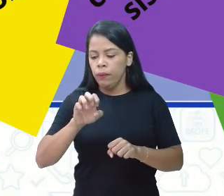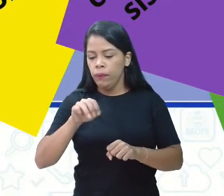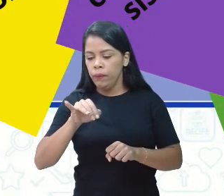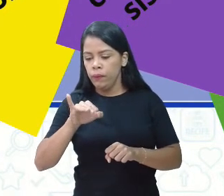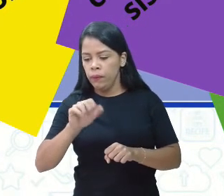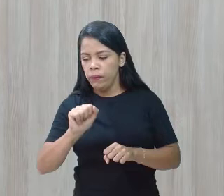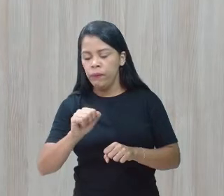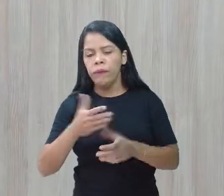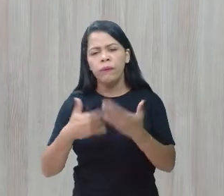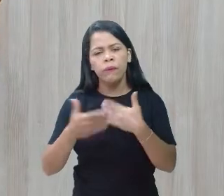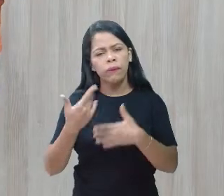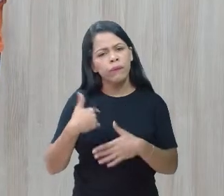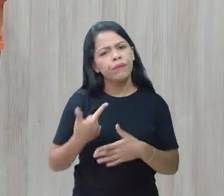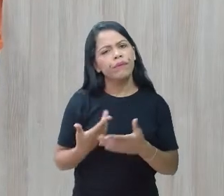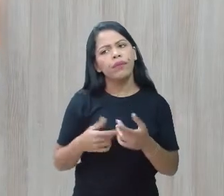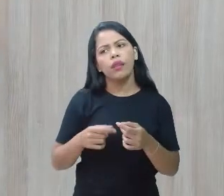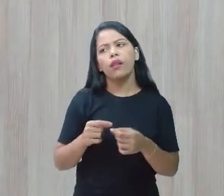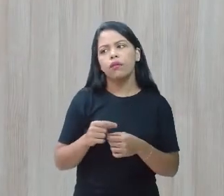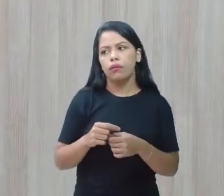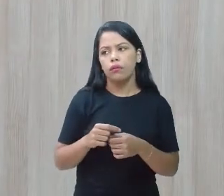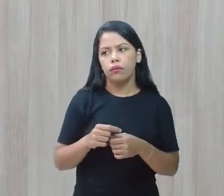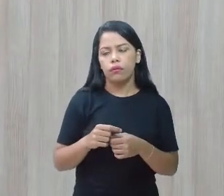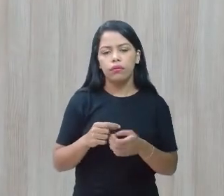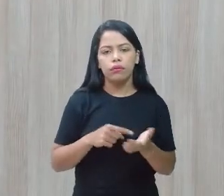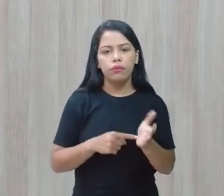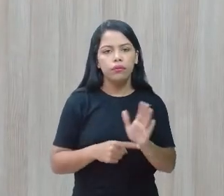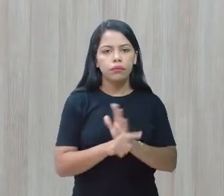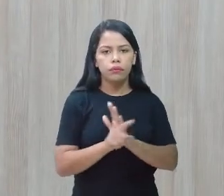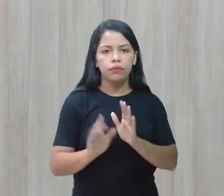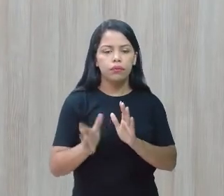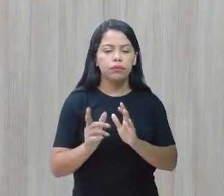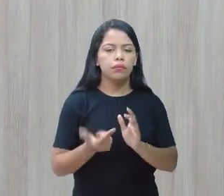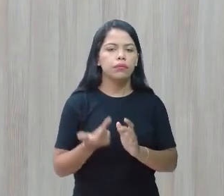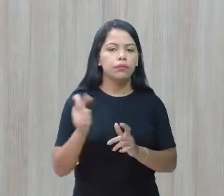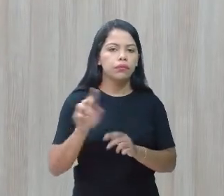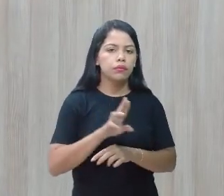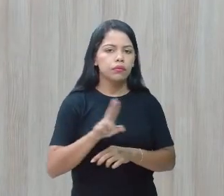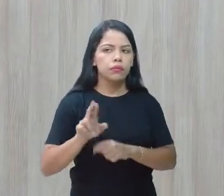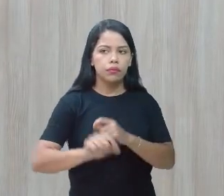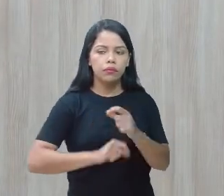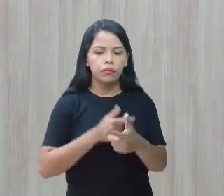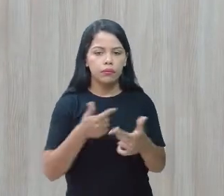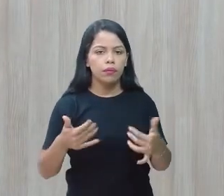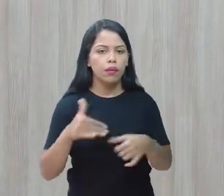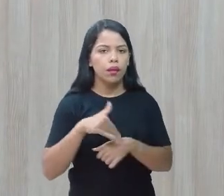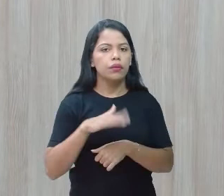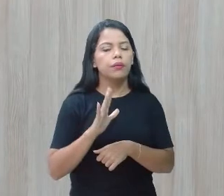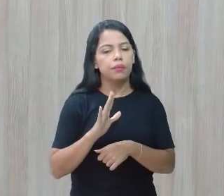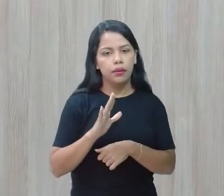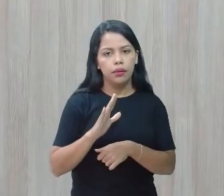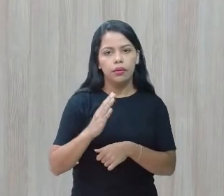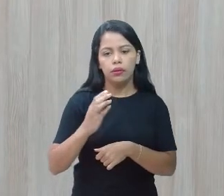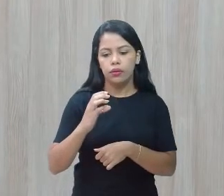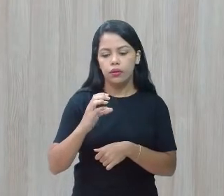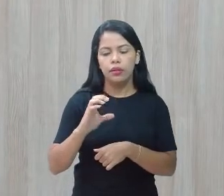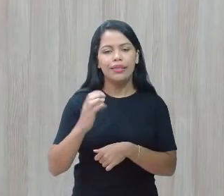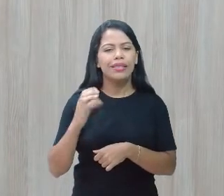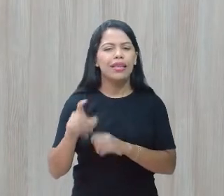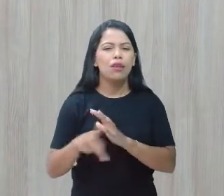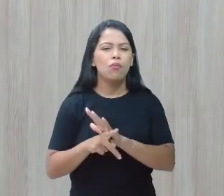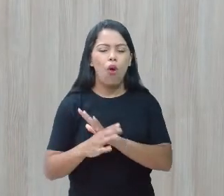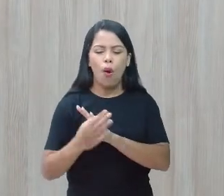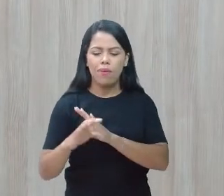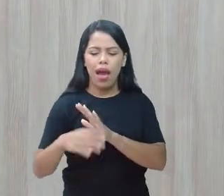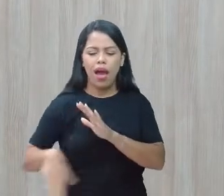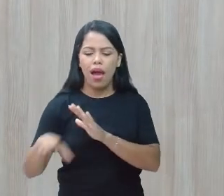pequena circulação e grande circulação, eu já estou trazendo para vocês um outro nome, uma questão aí de um nome científico, né? Pequena e